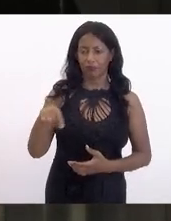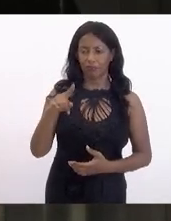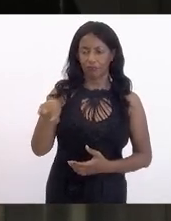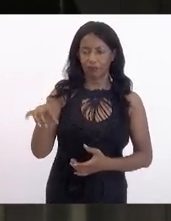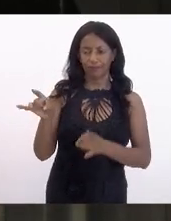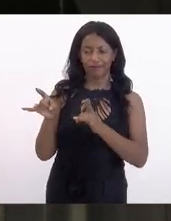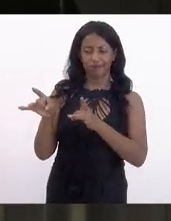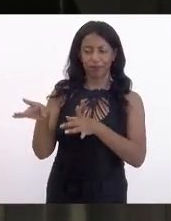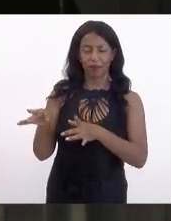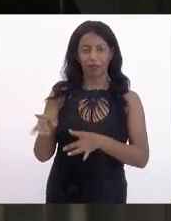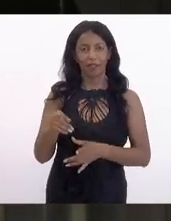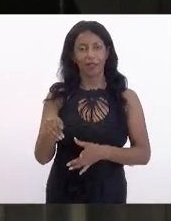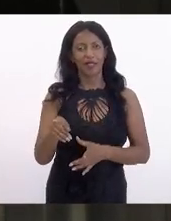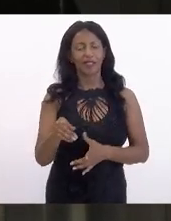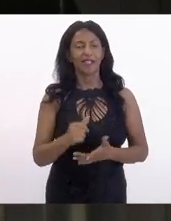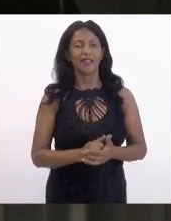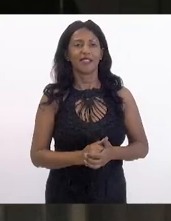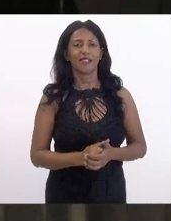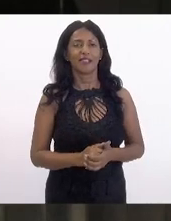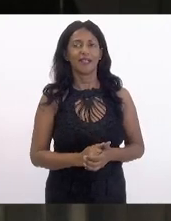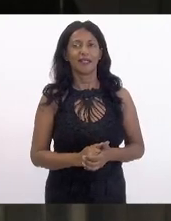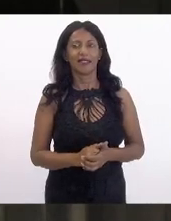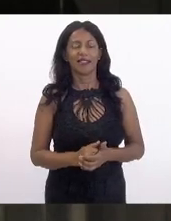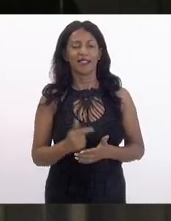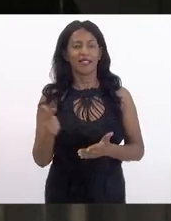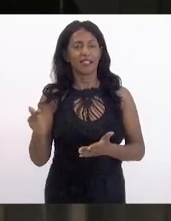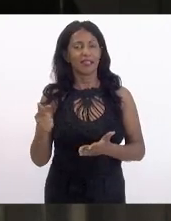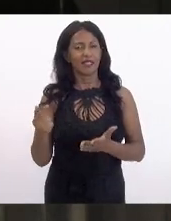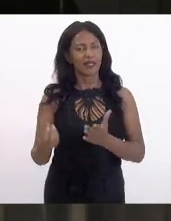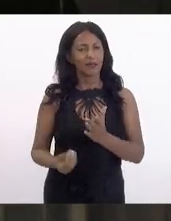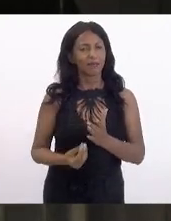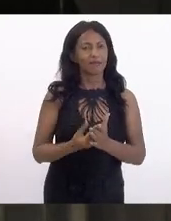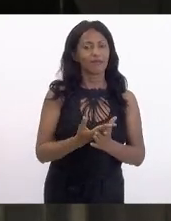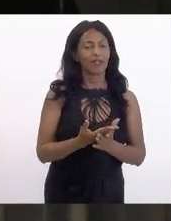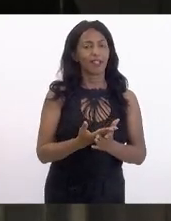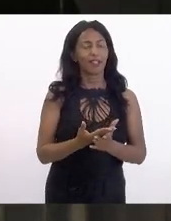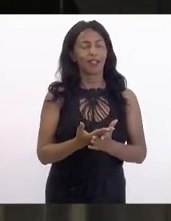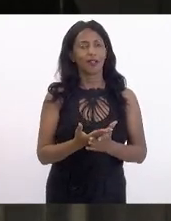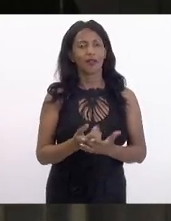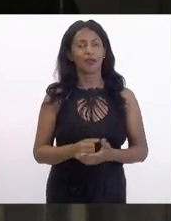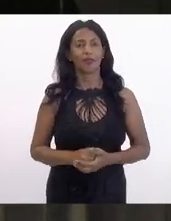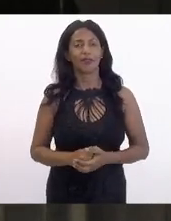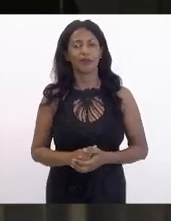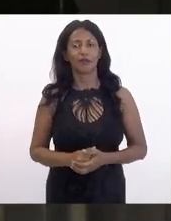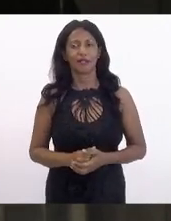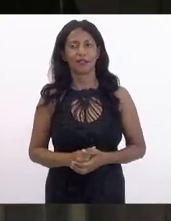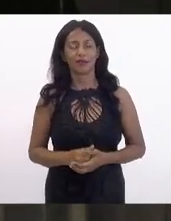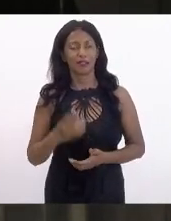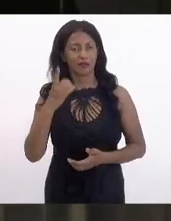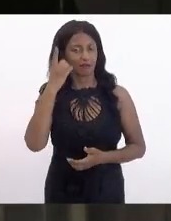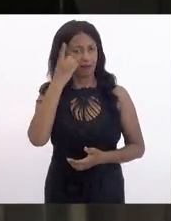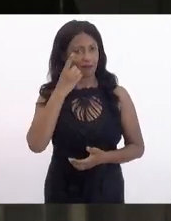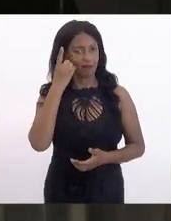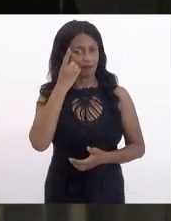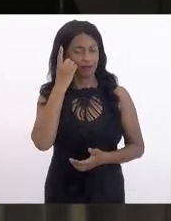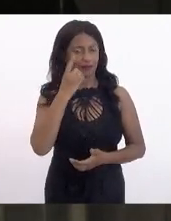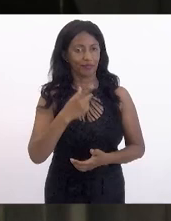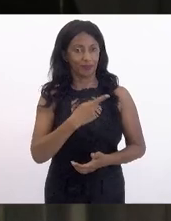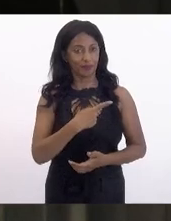e a promulgação foi através do deputado